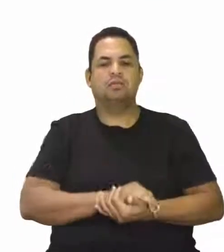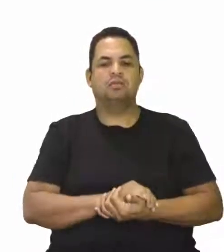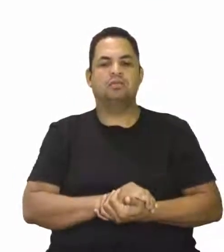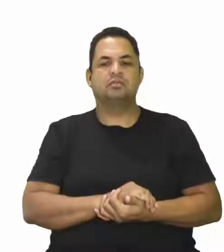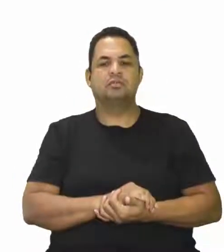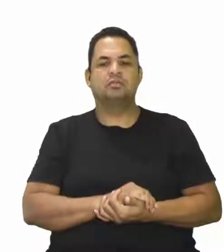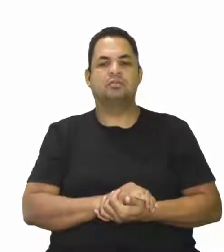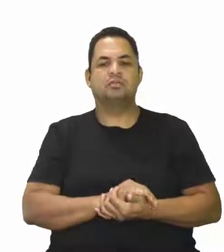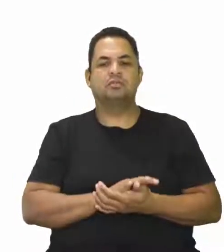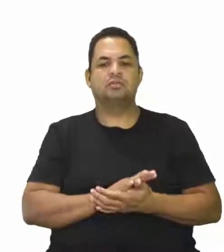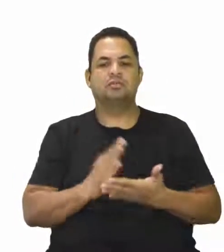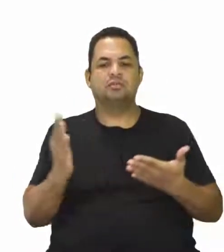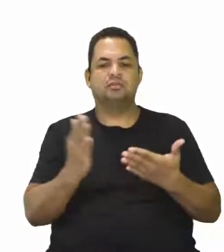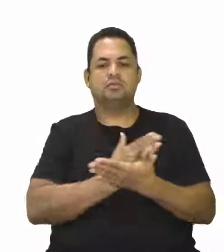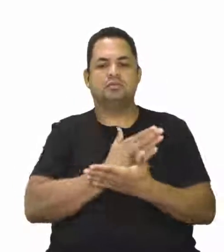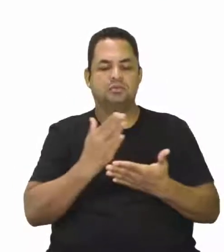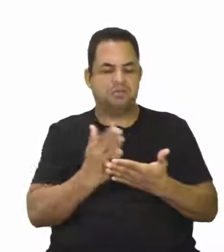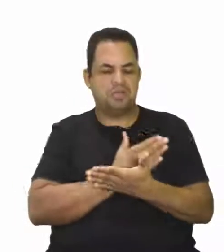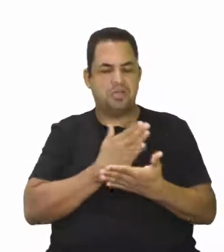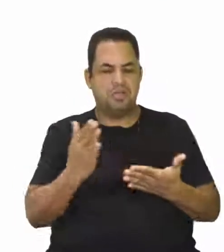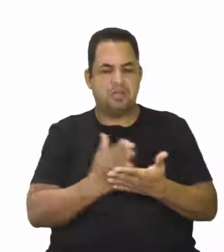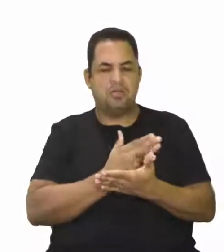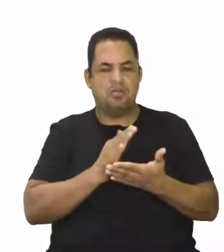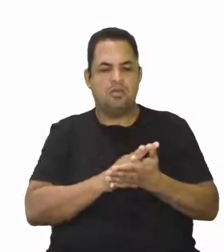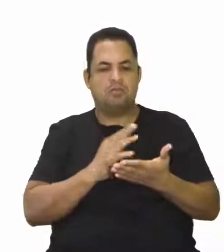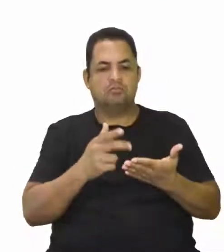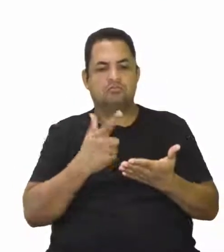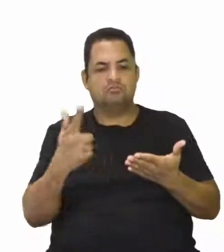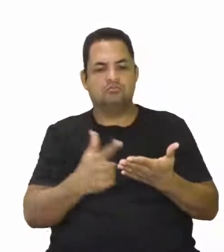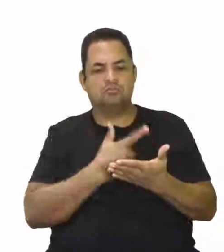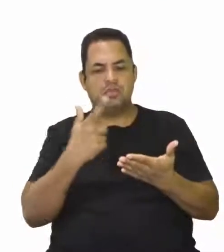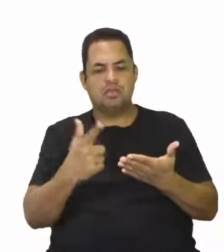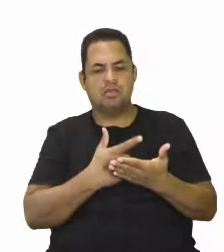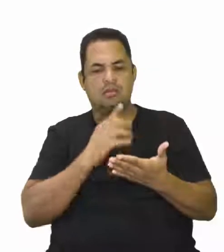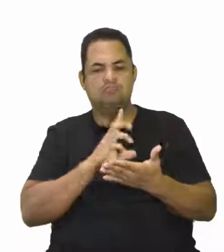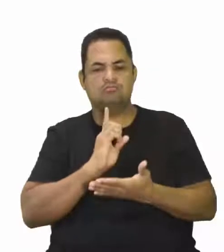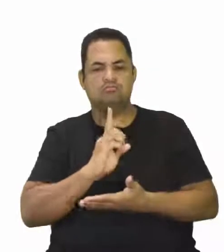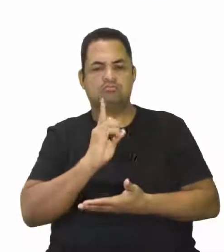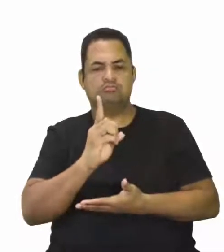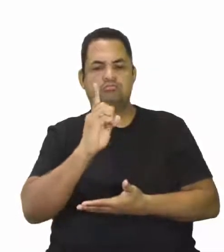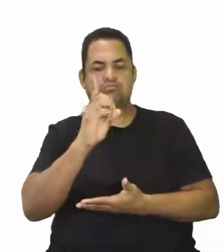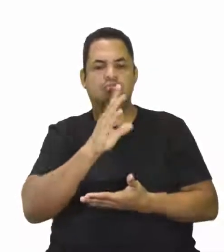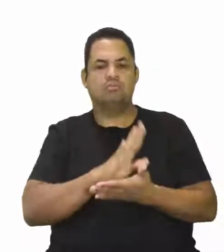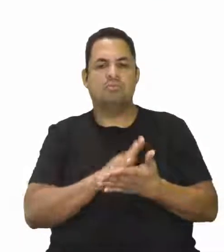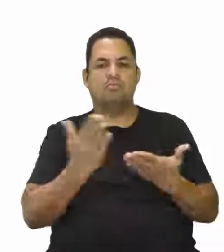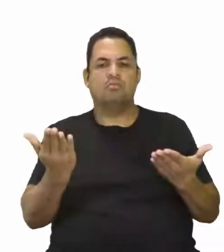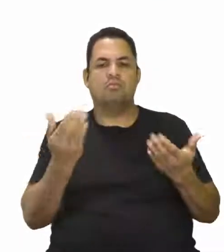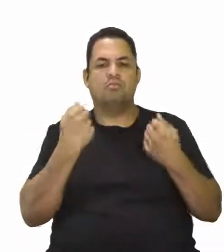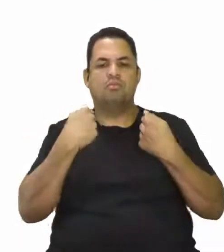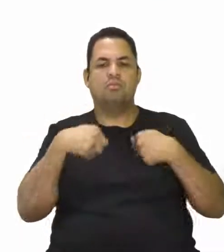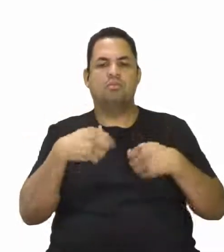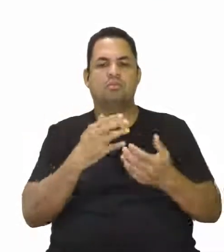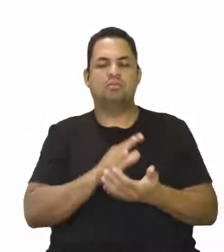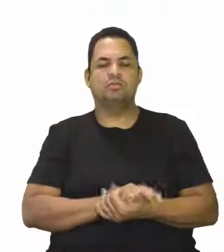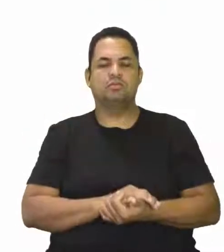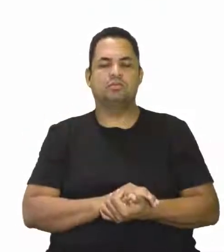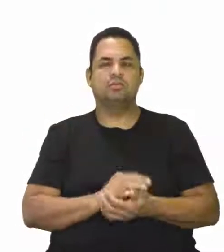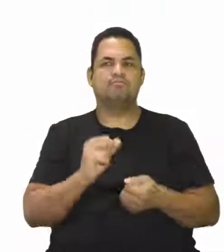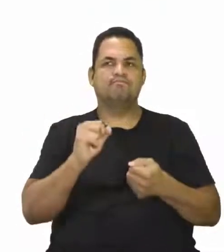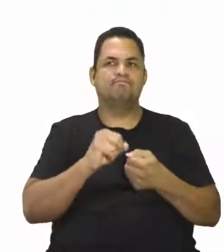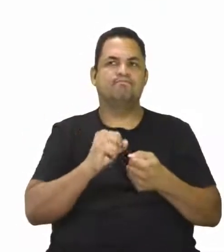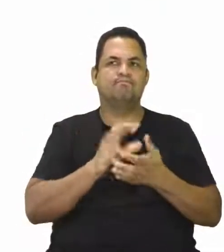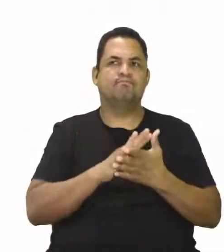nos jornais, nas revistas, nos periódicos, né? Que a gente pode encontrar sempre ali fazendo